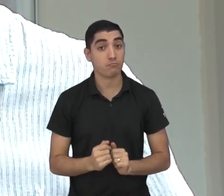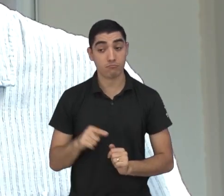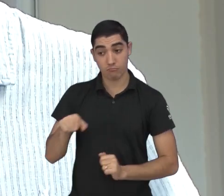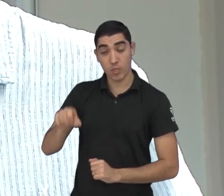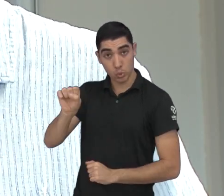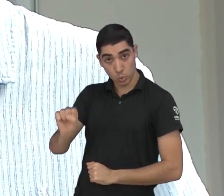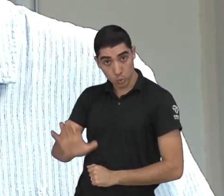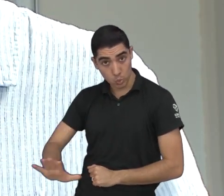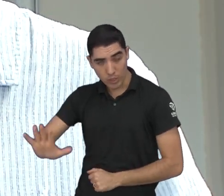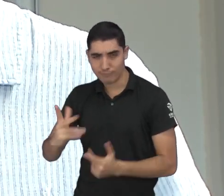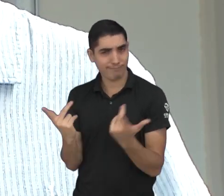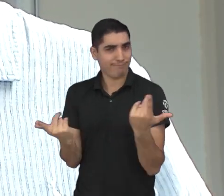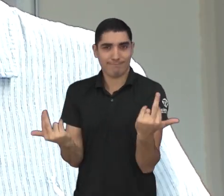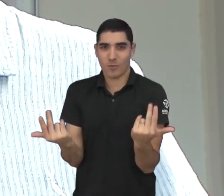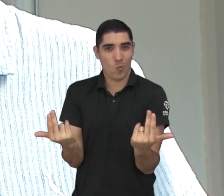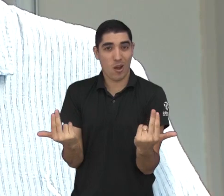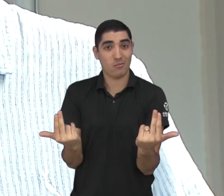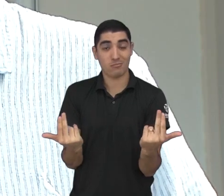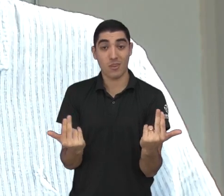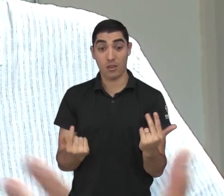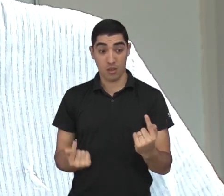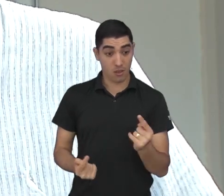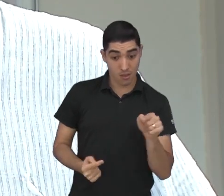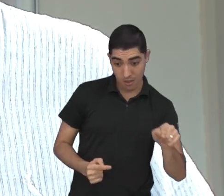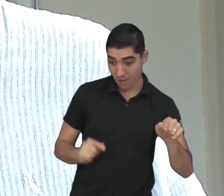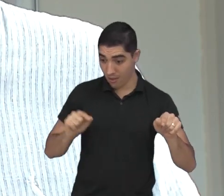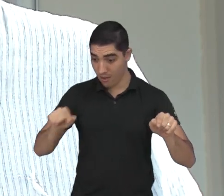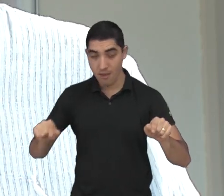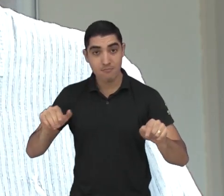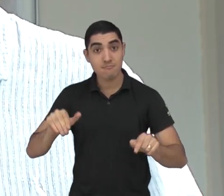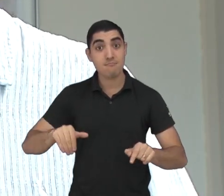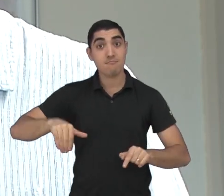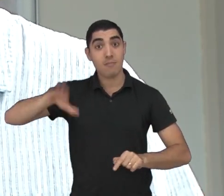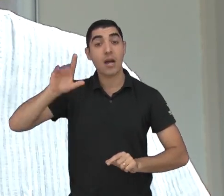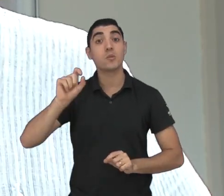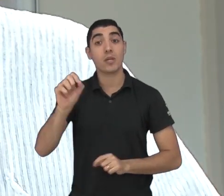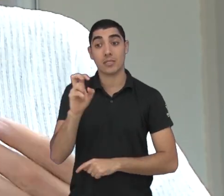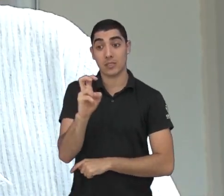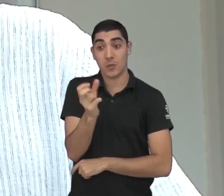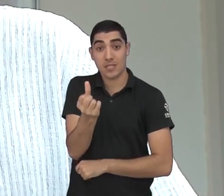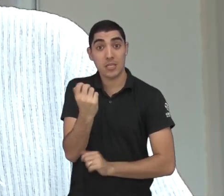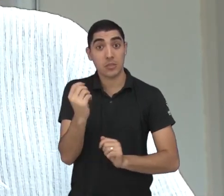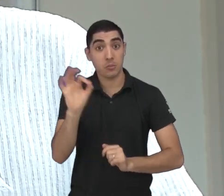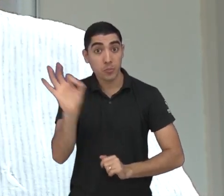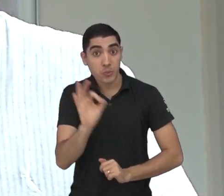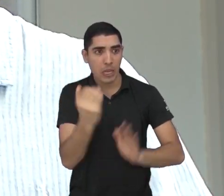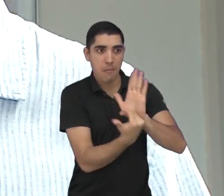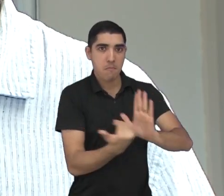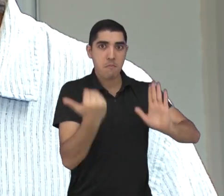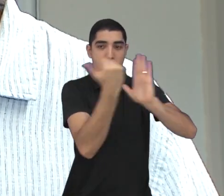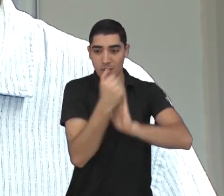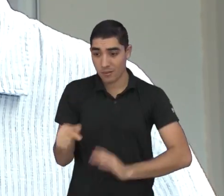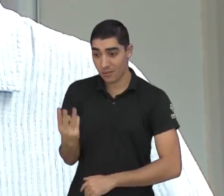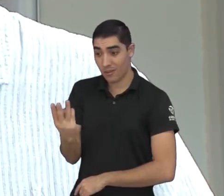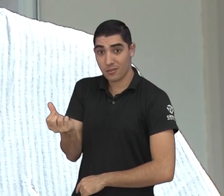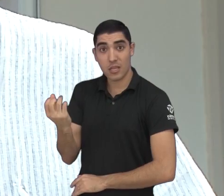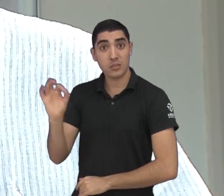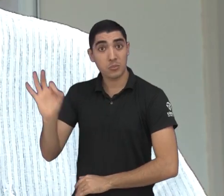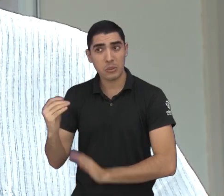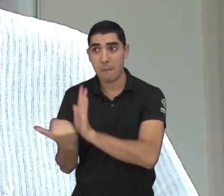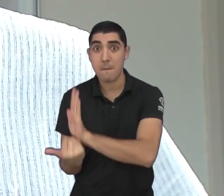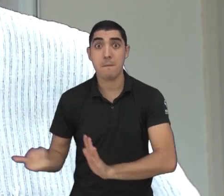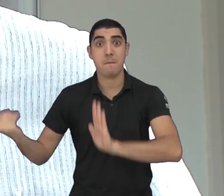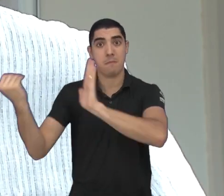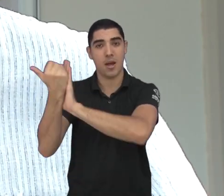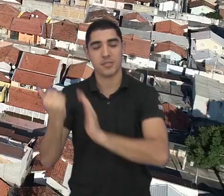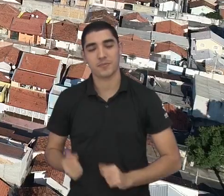região Sudeste, da mesma forma, e foram as duas que mais apresentaram 56%, 36% de incremento